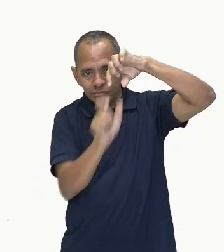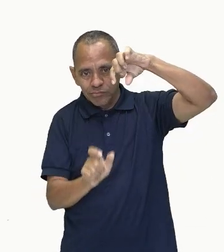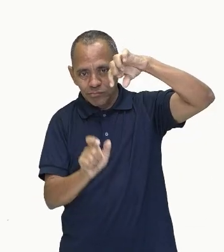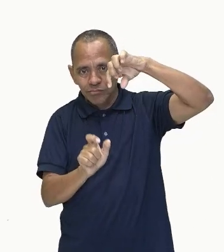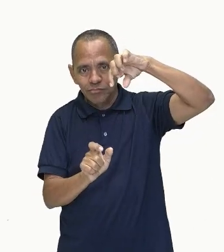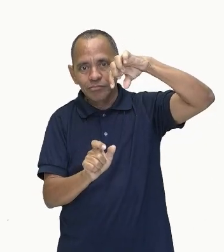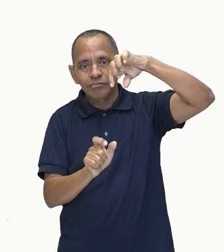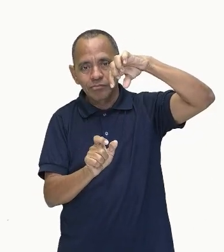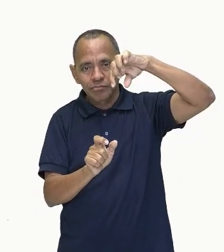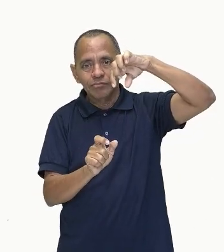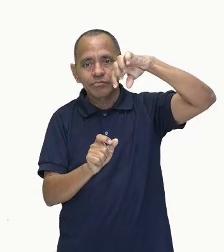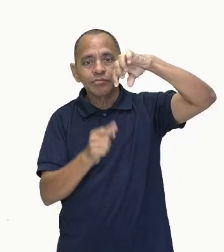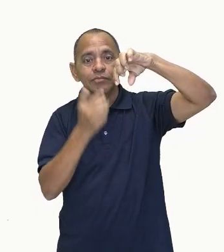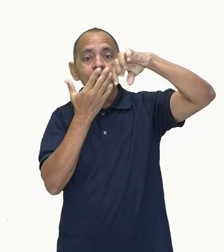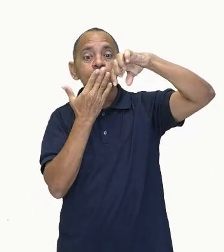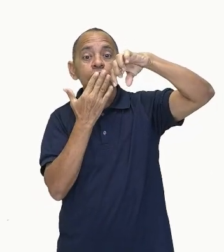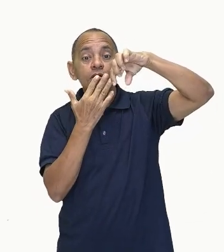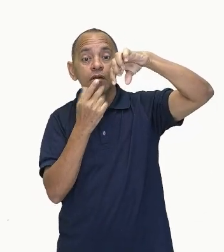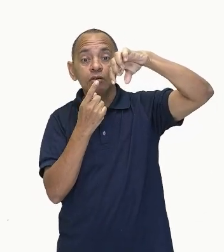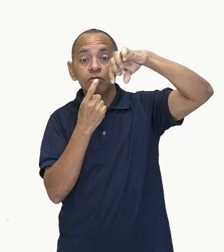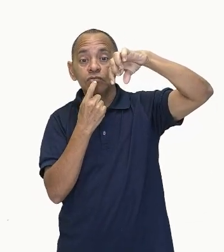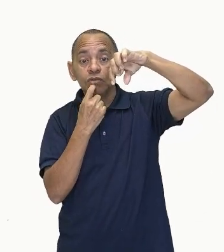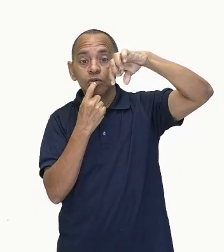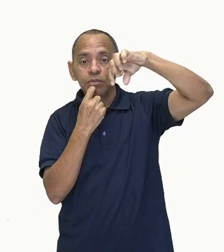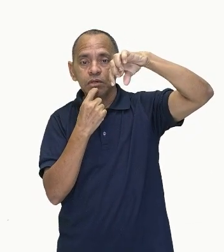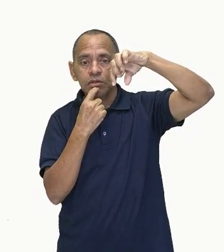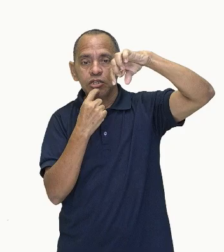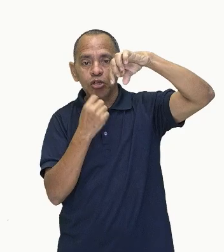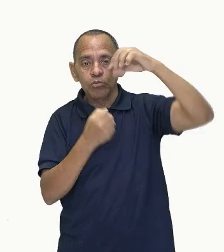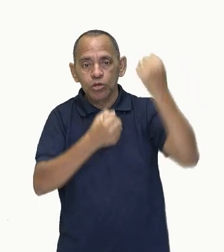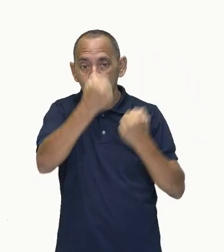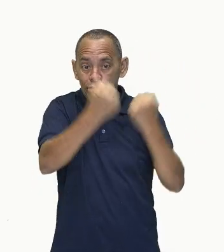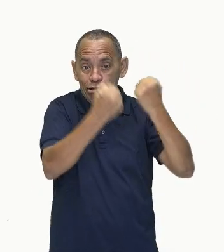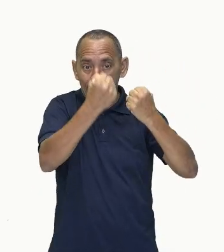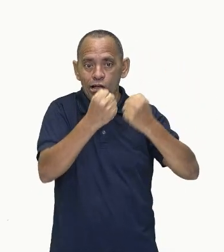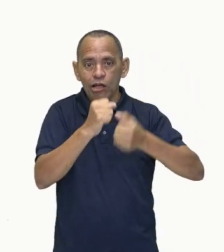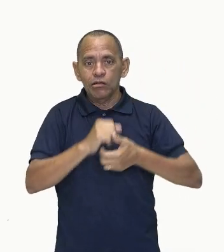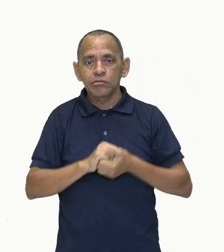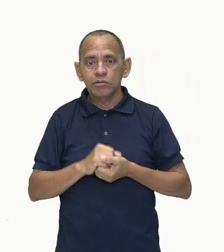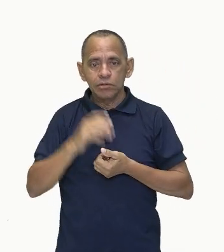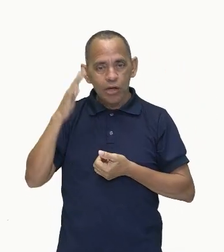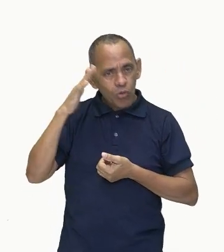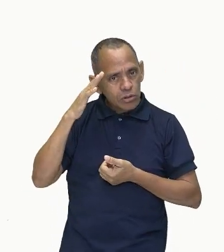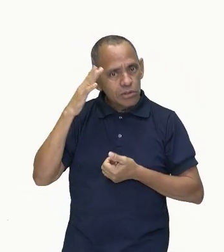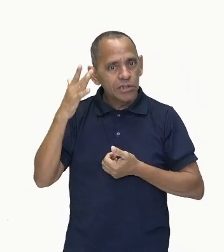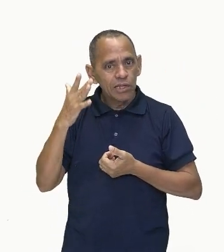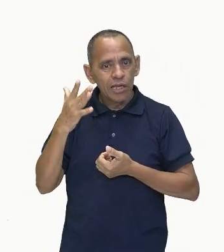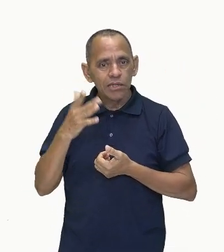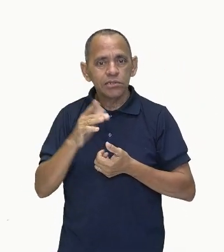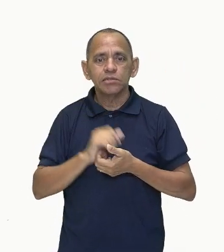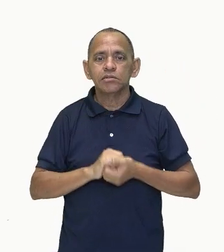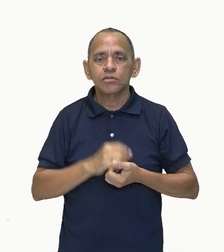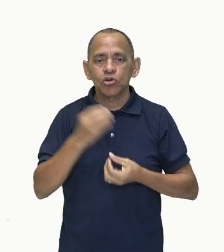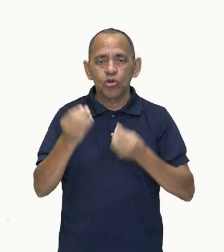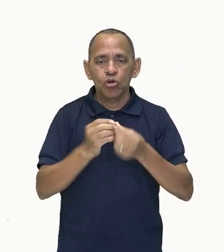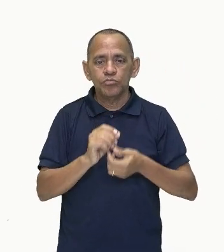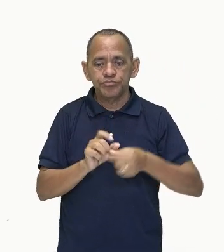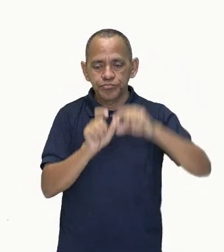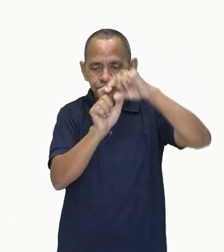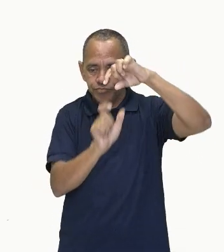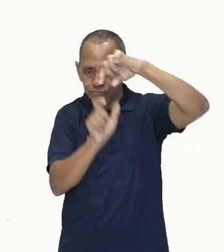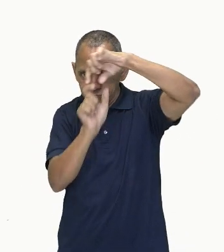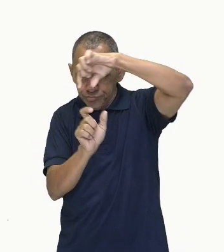na altura do 12, tá bom? É assim que funciona, então, um gráfico de colunas, tá bom? Vamos voltar aqui